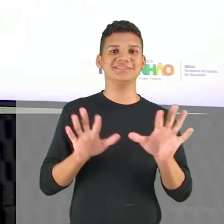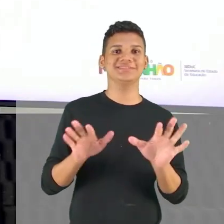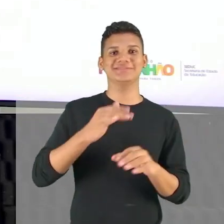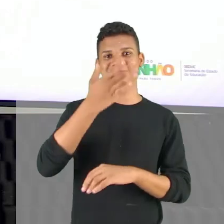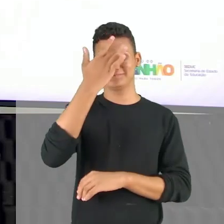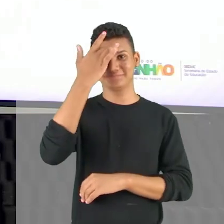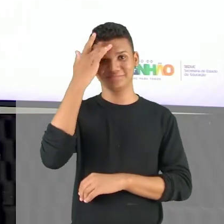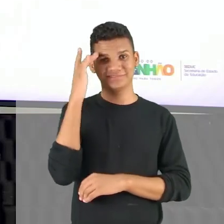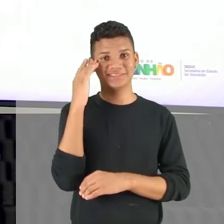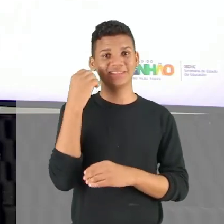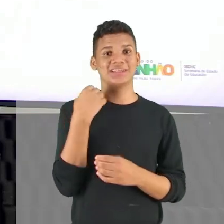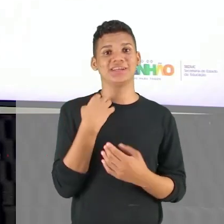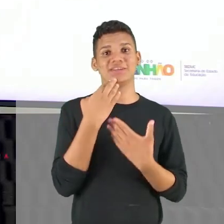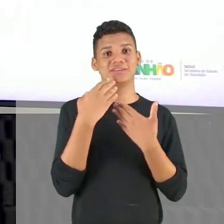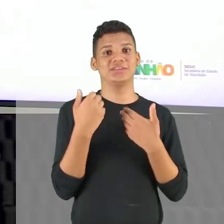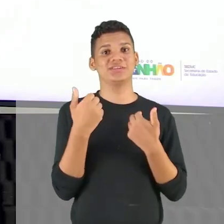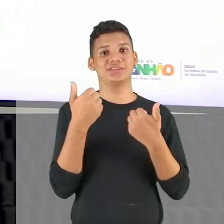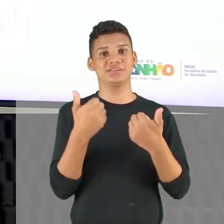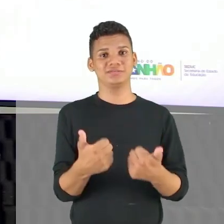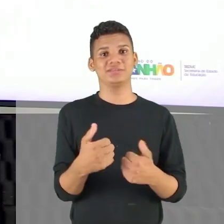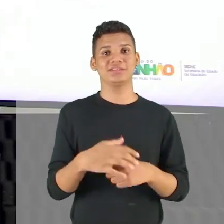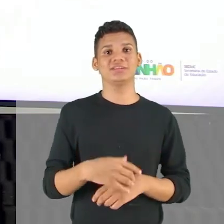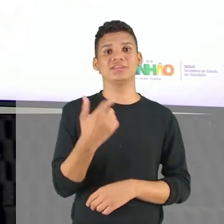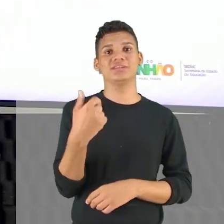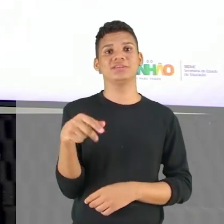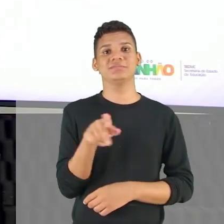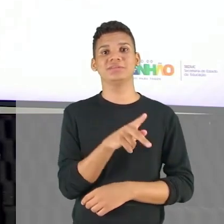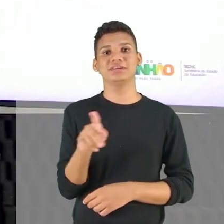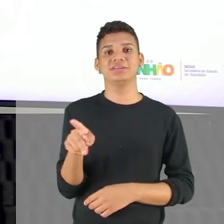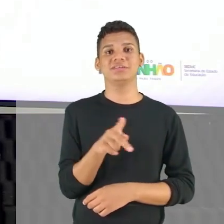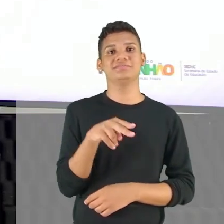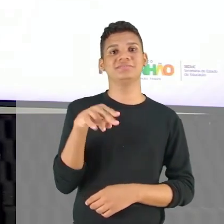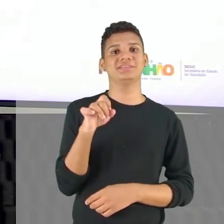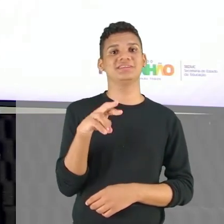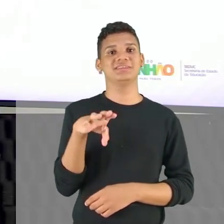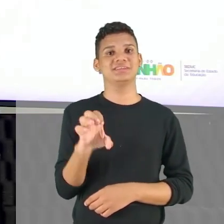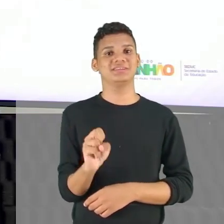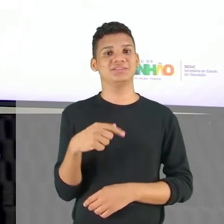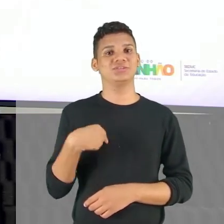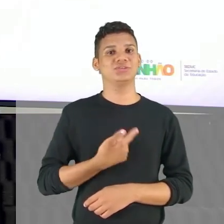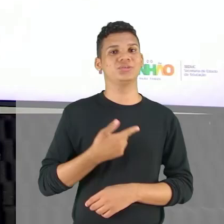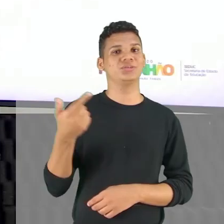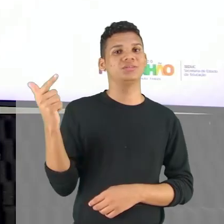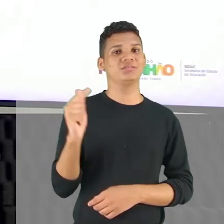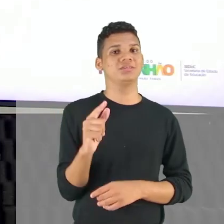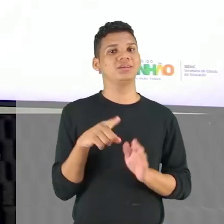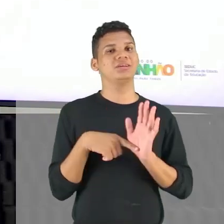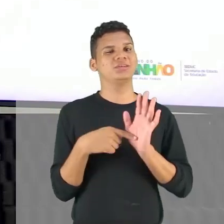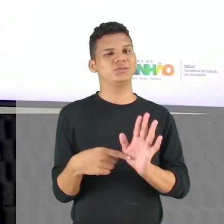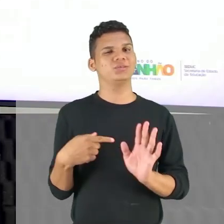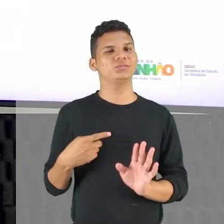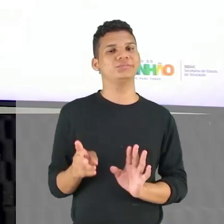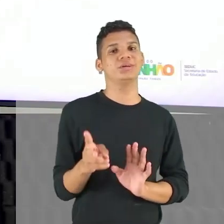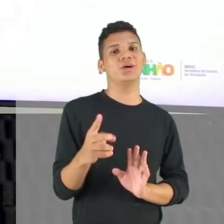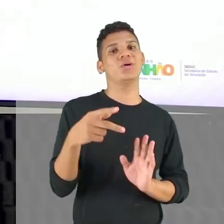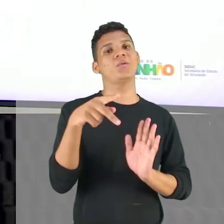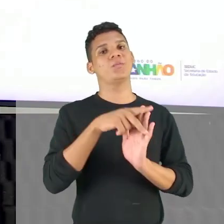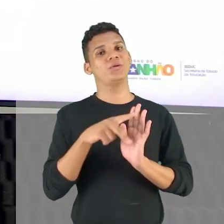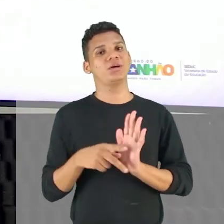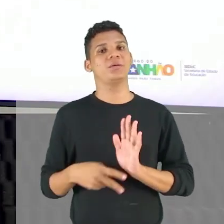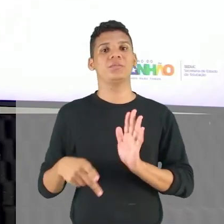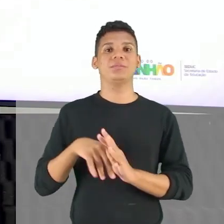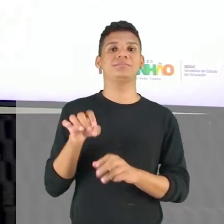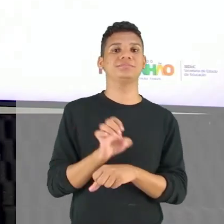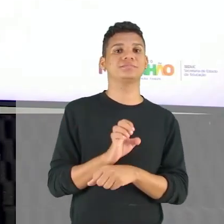Hola hermanos, ¿cómo están? ¿Todo bien? Soy Nery Sousa, tu profe de espanhol. Estamos aqui mais uma vez, dando continuidade no projeto do Governo Estadual